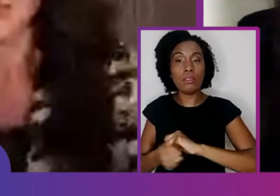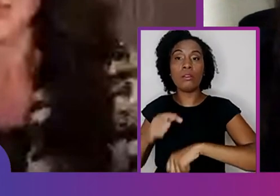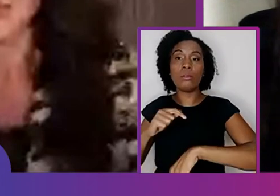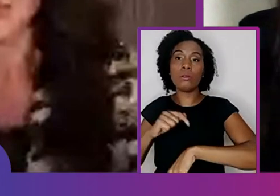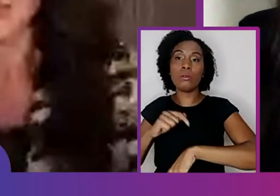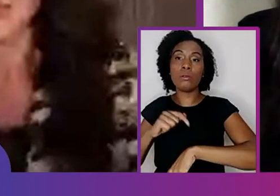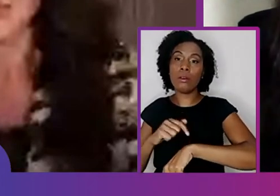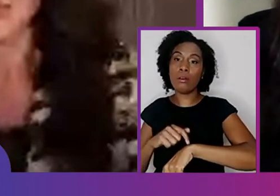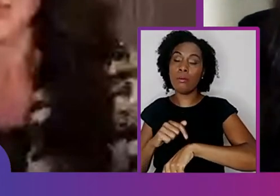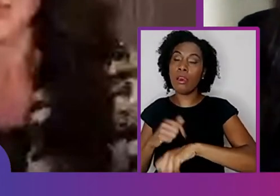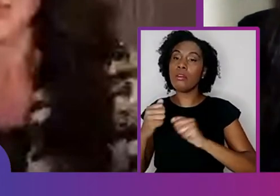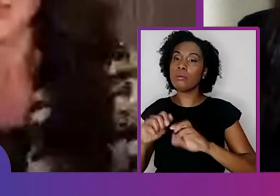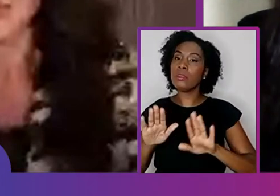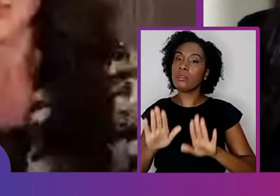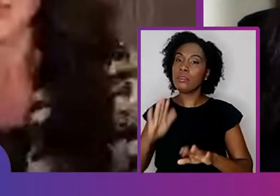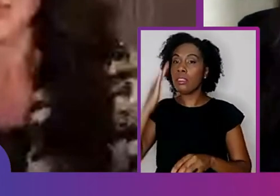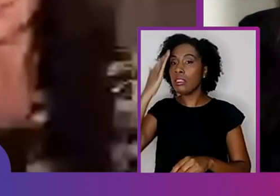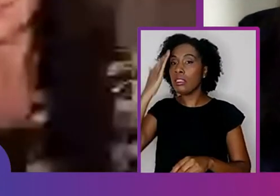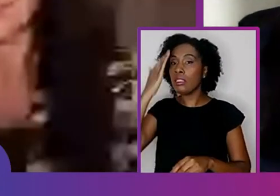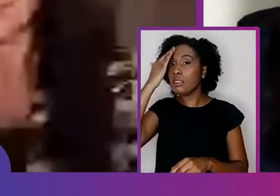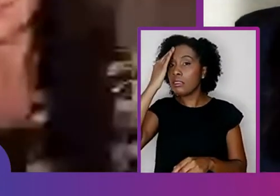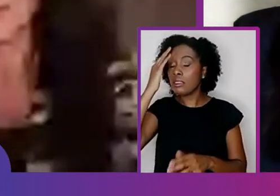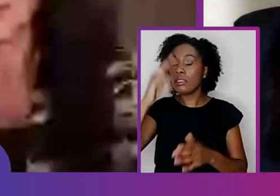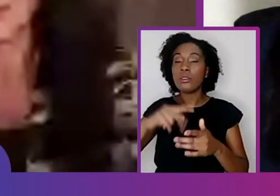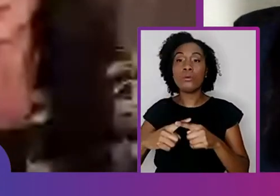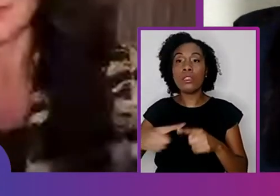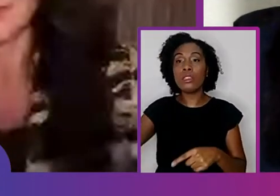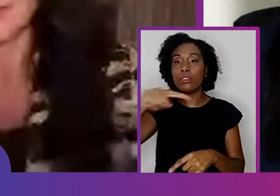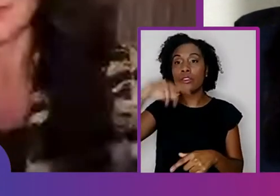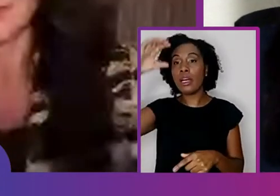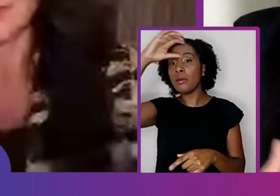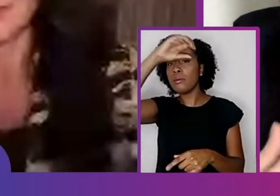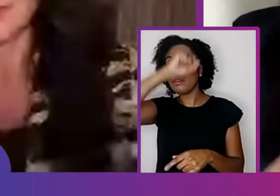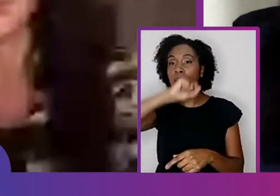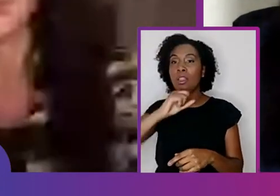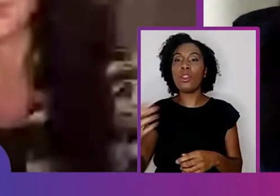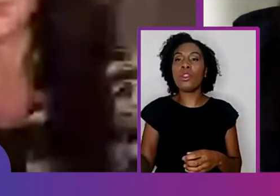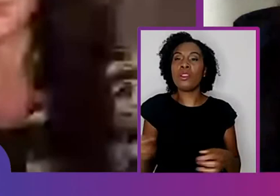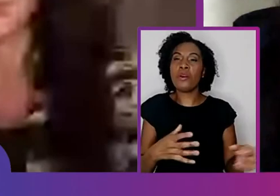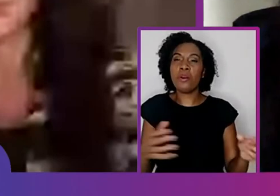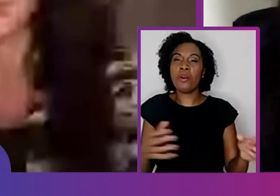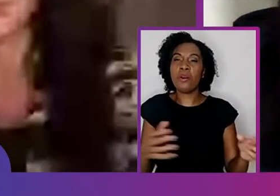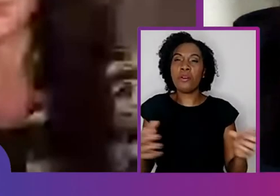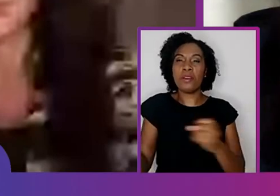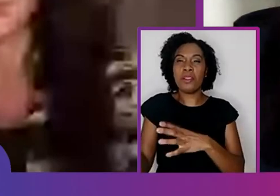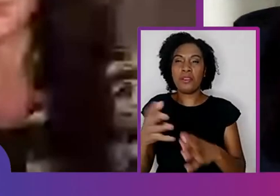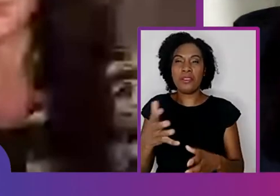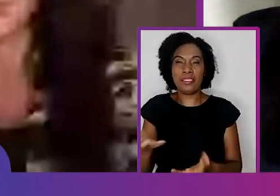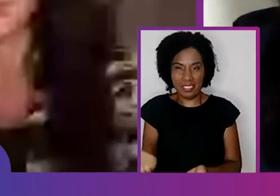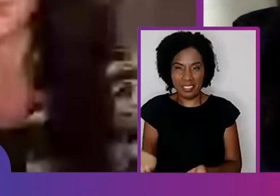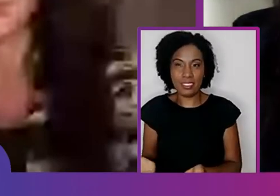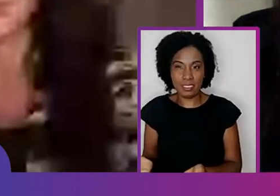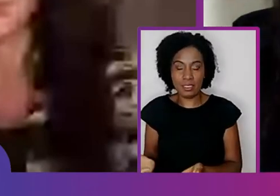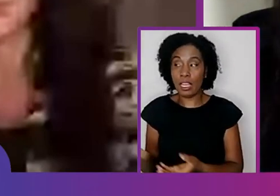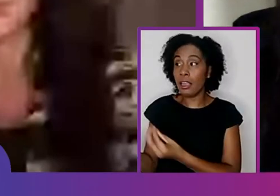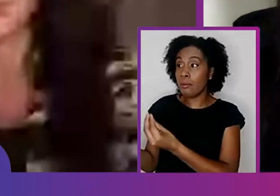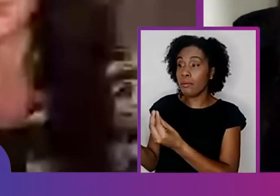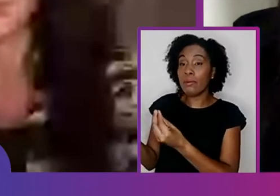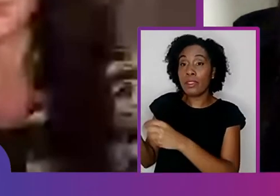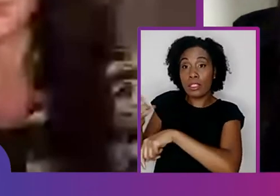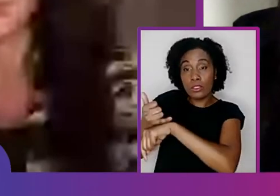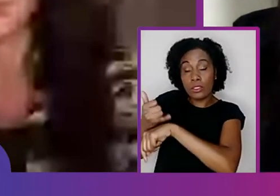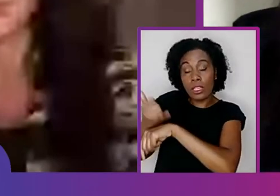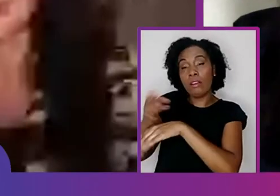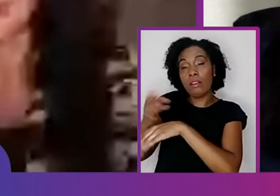por aprendizado de competências. Aí esse líder, esse gestor, precisa trazer instrumentos para fomentar